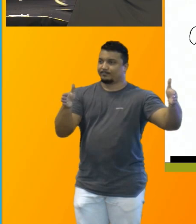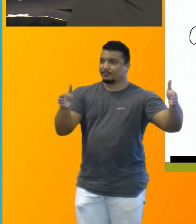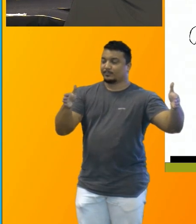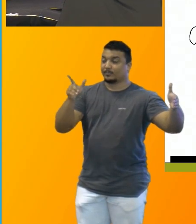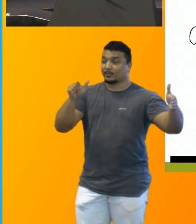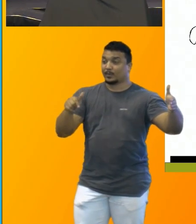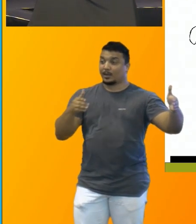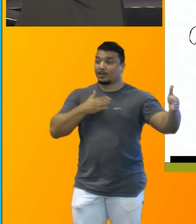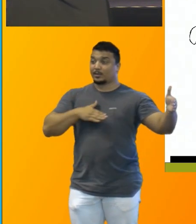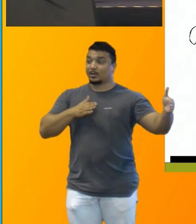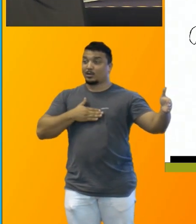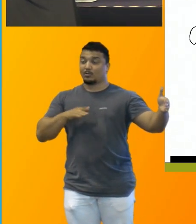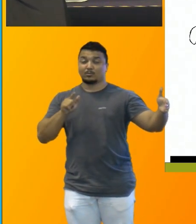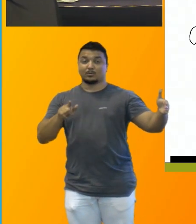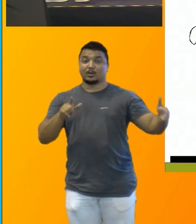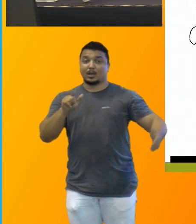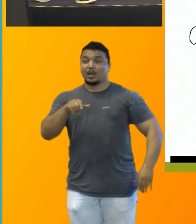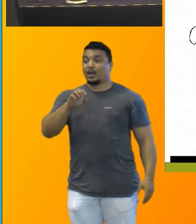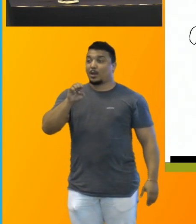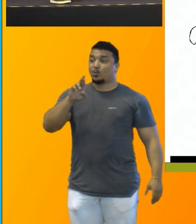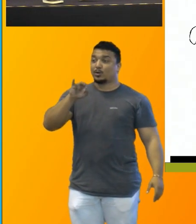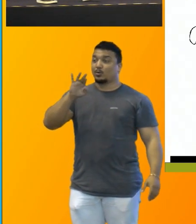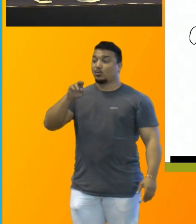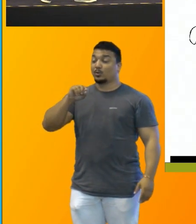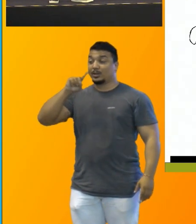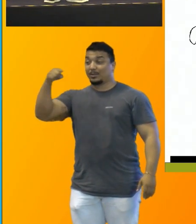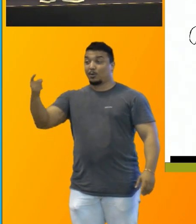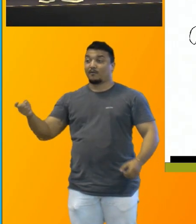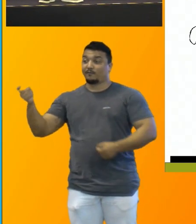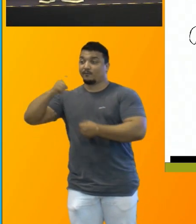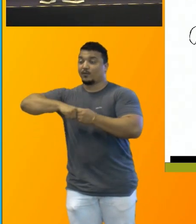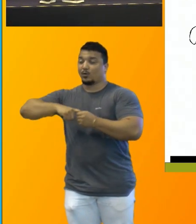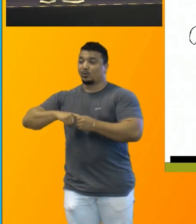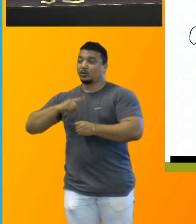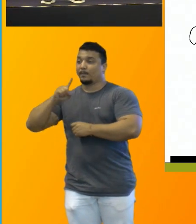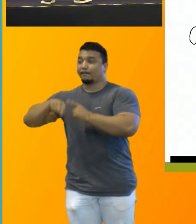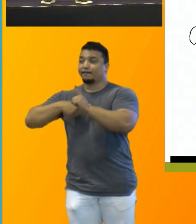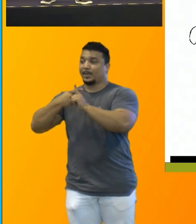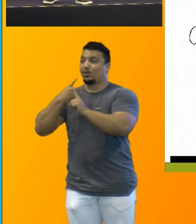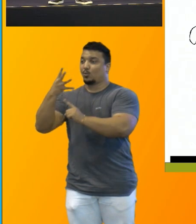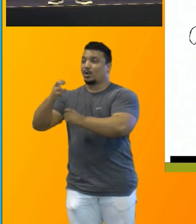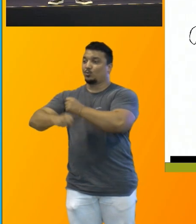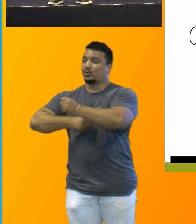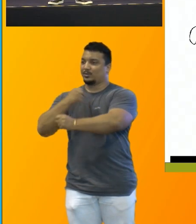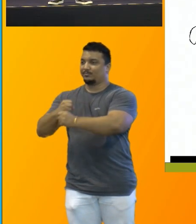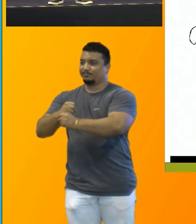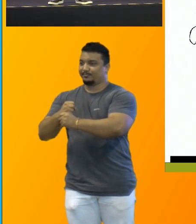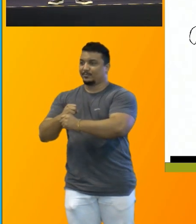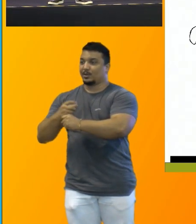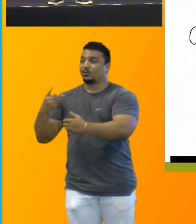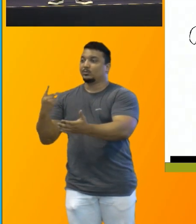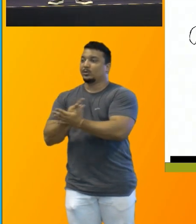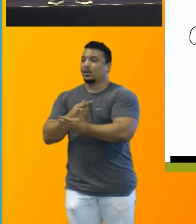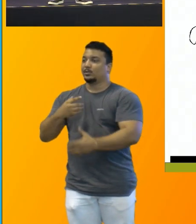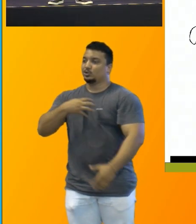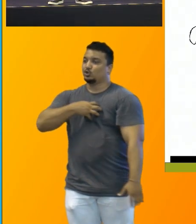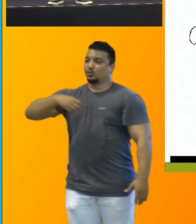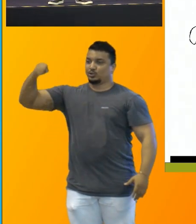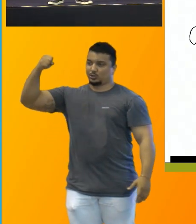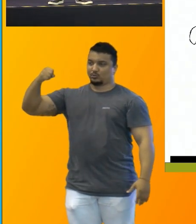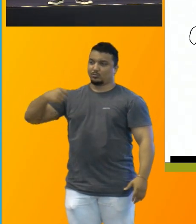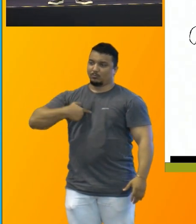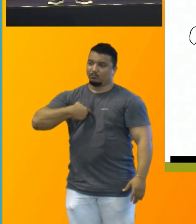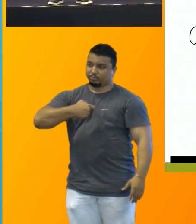então, do governo do Eurico Gaspar Dutra, e depois ele retorna para mais 4 anos, até o momento em que ele comete o